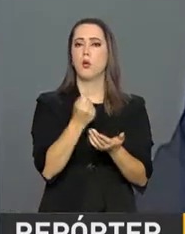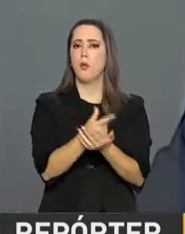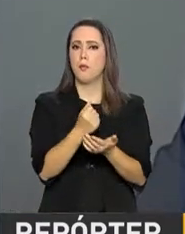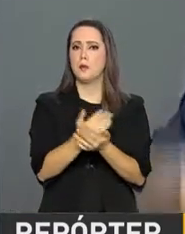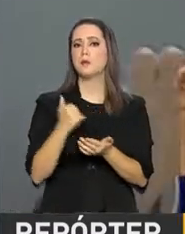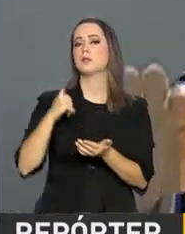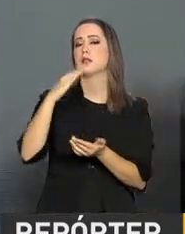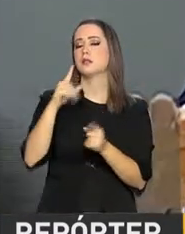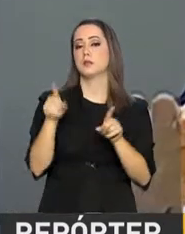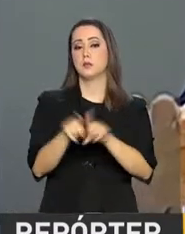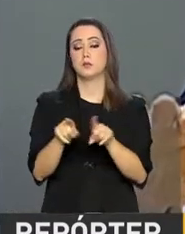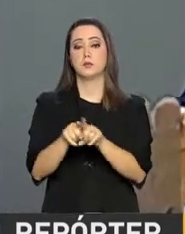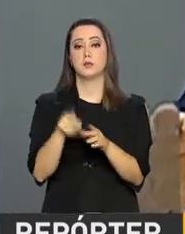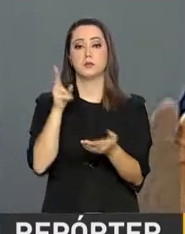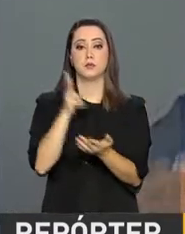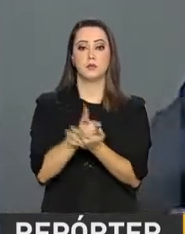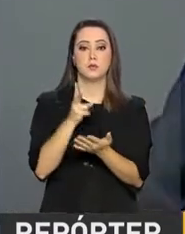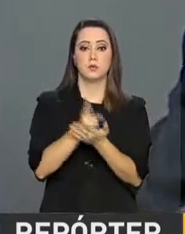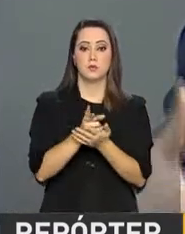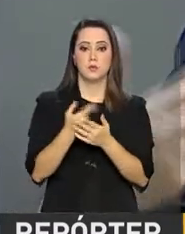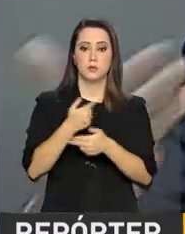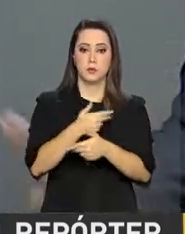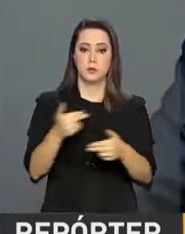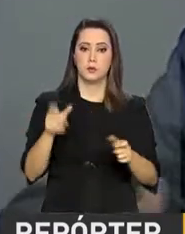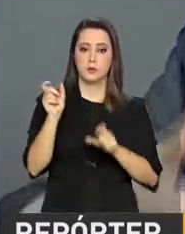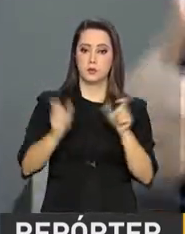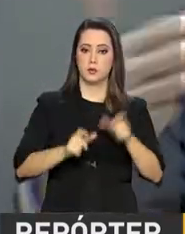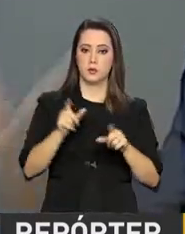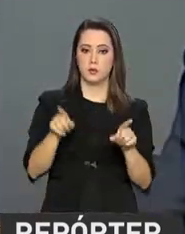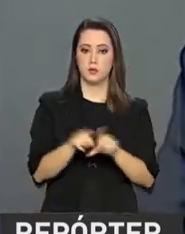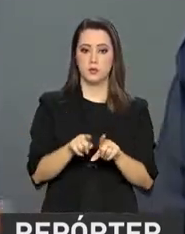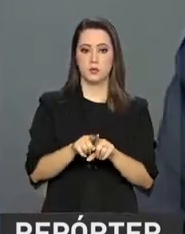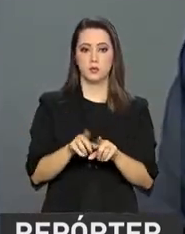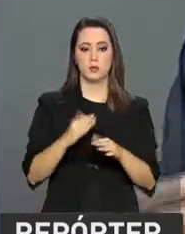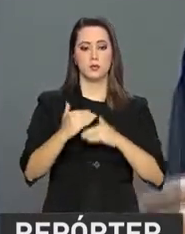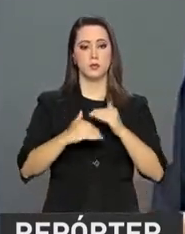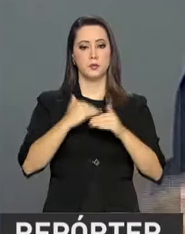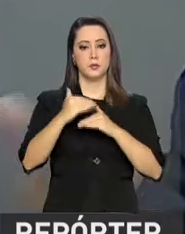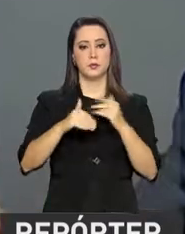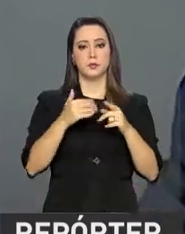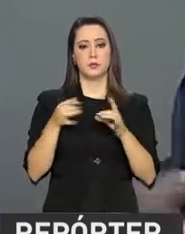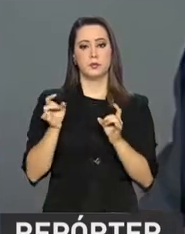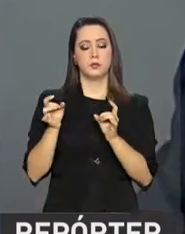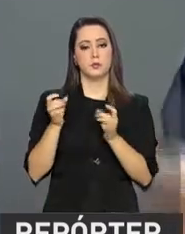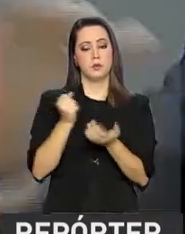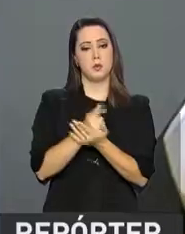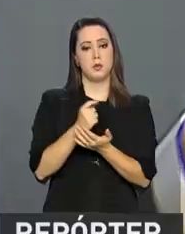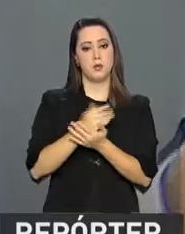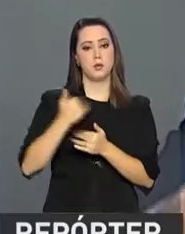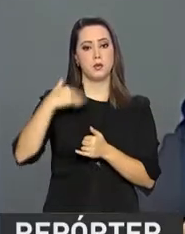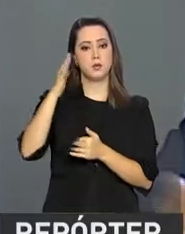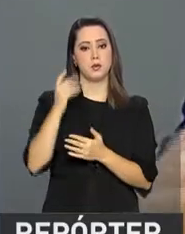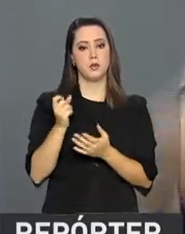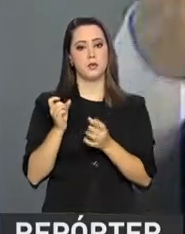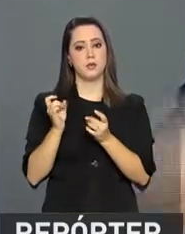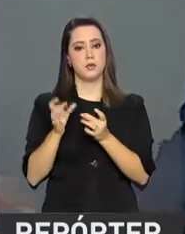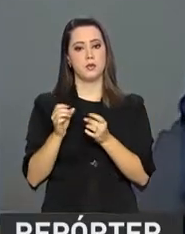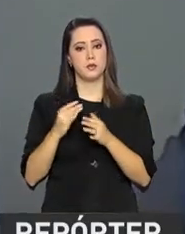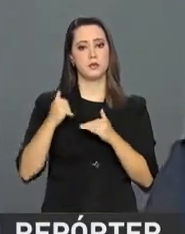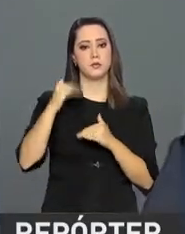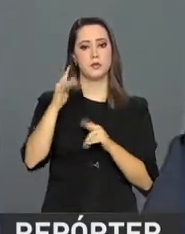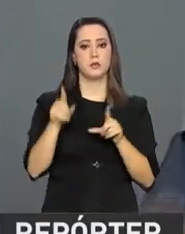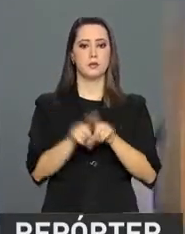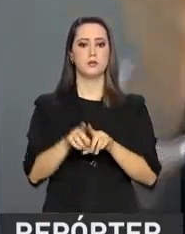e ao meu acordo a mesma coisa com os consumidores também então houve um aumento do consumo e do regimento também beneficiado